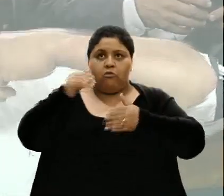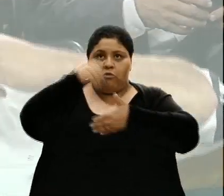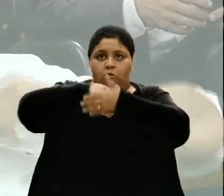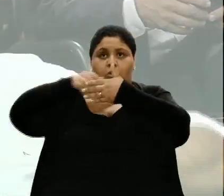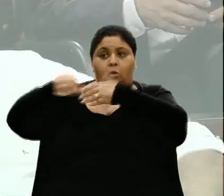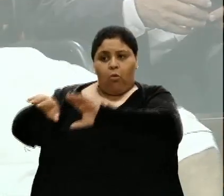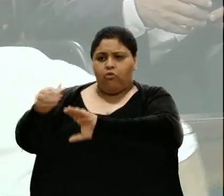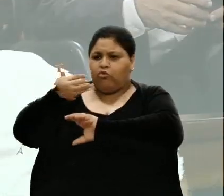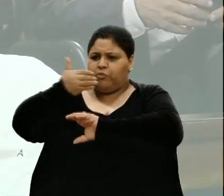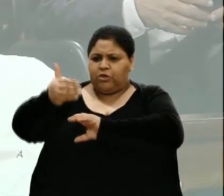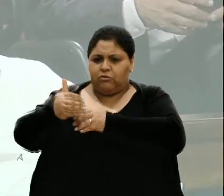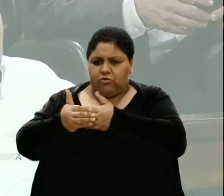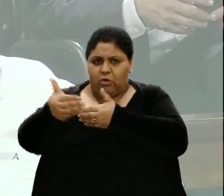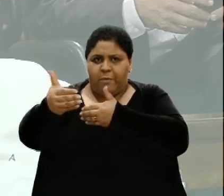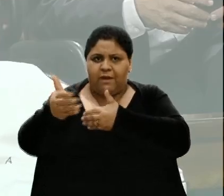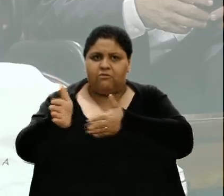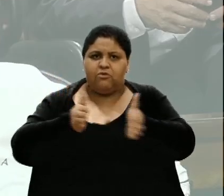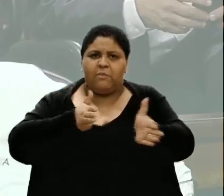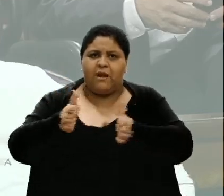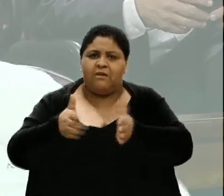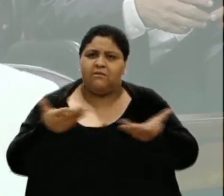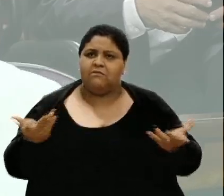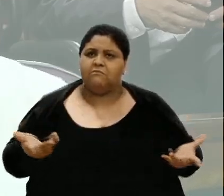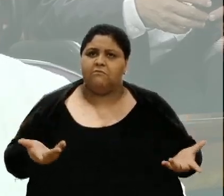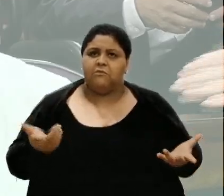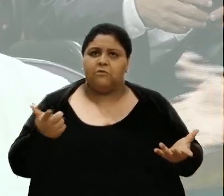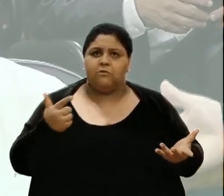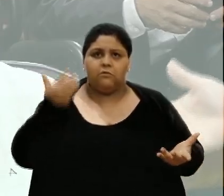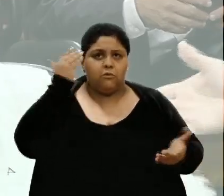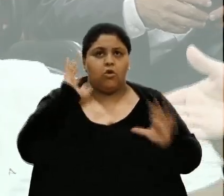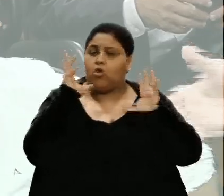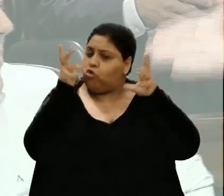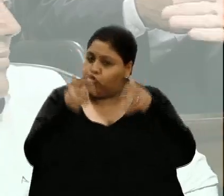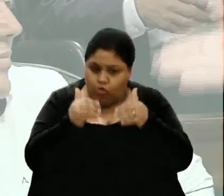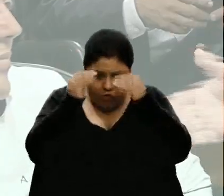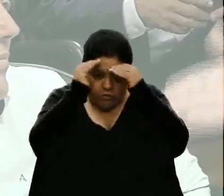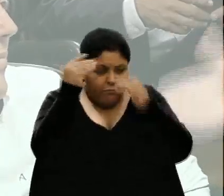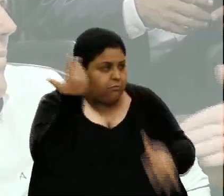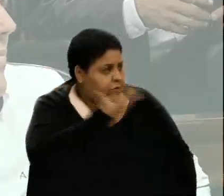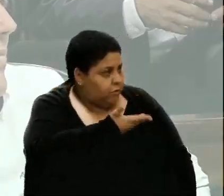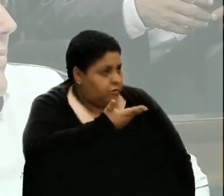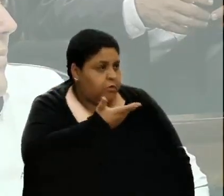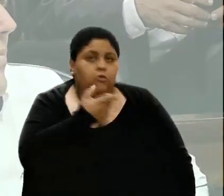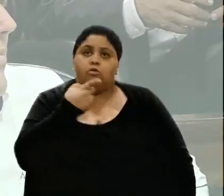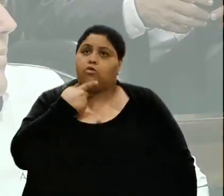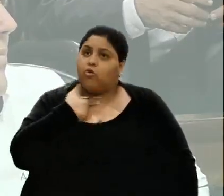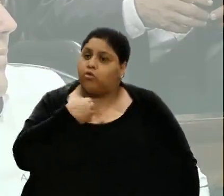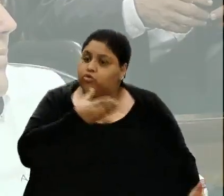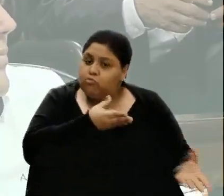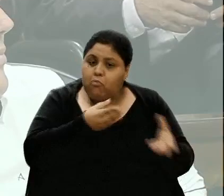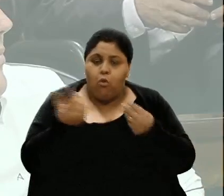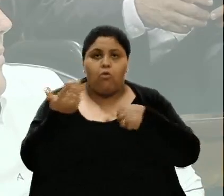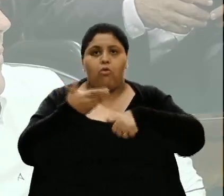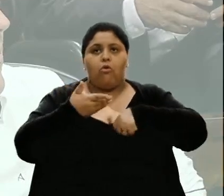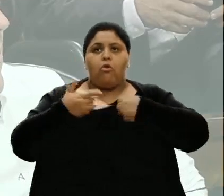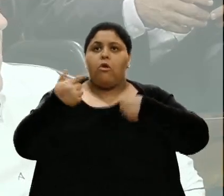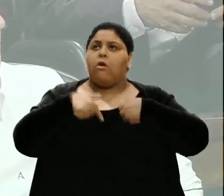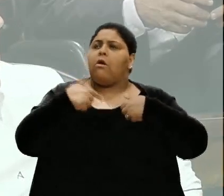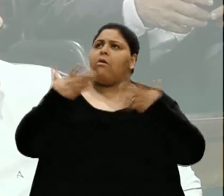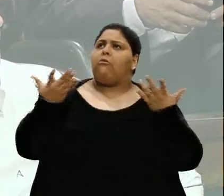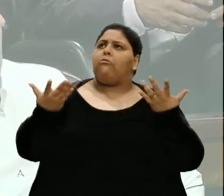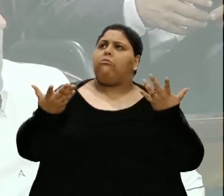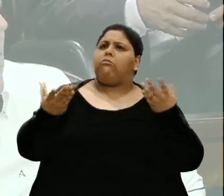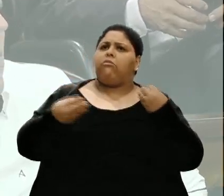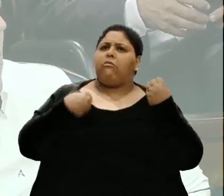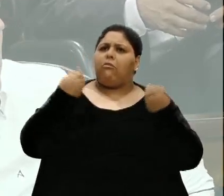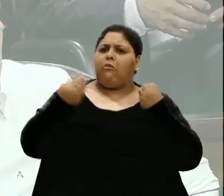prorrogação. Então, daí eu fico sem ter... Com todo respeito ao senhor vereador Xuxa, que eu gosto do senhor. Mas aí eu fiquei, tipo, como